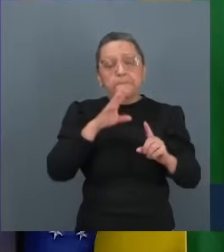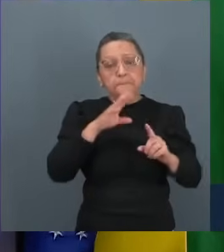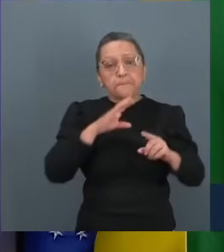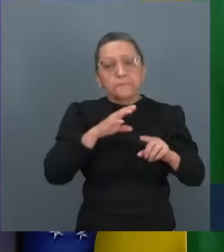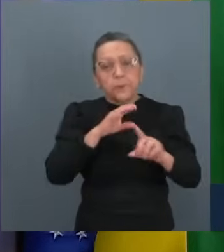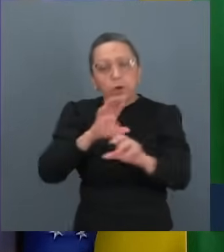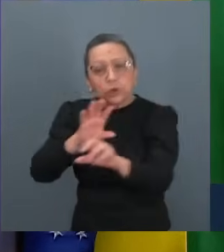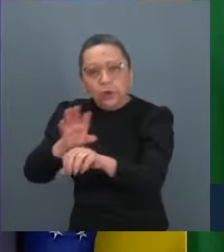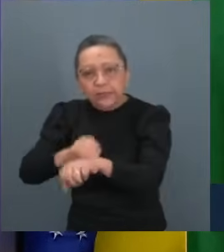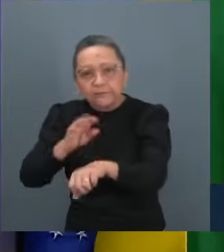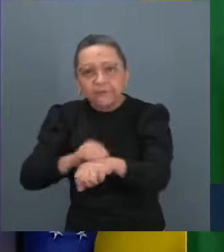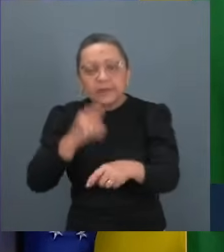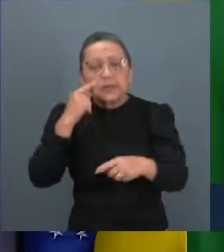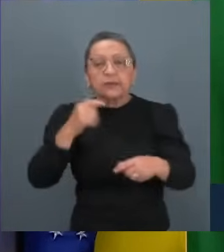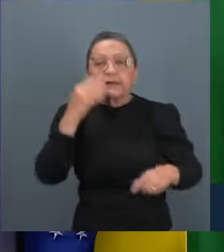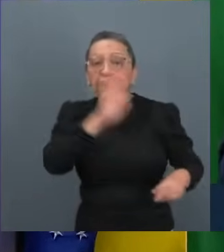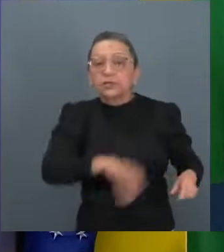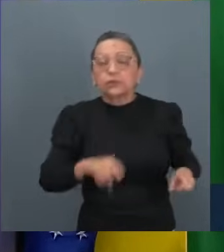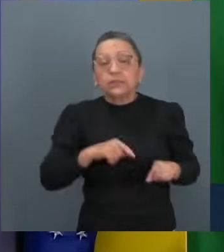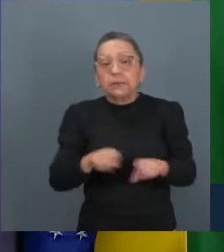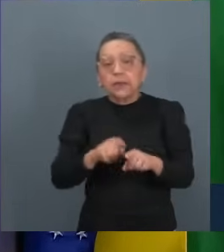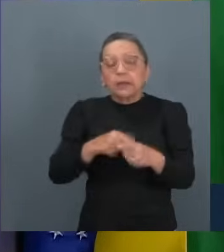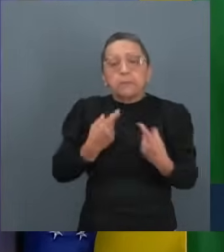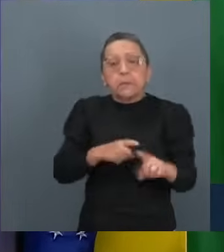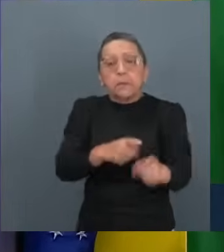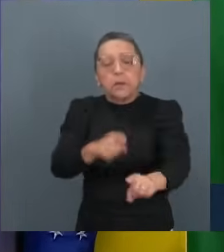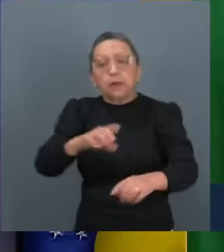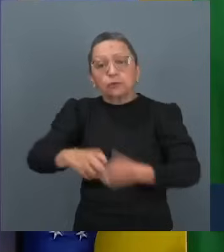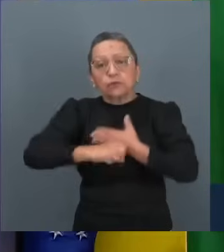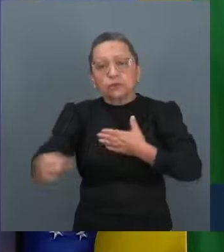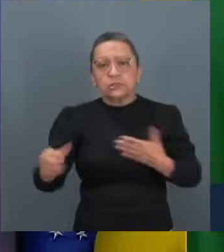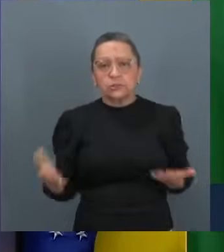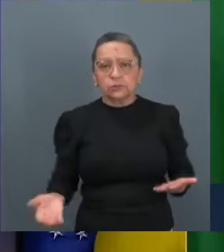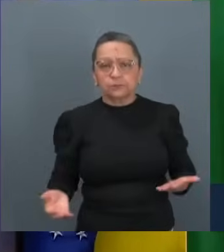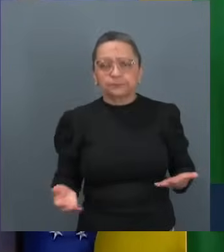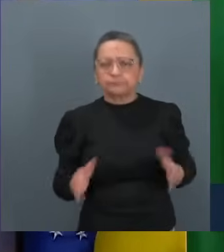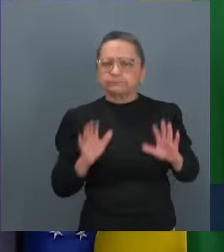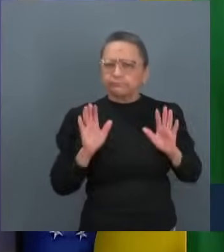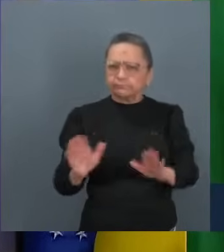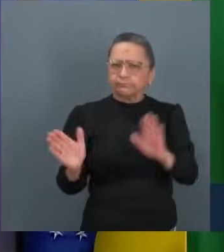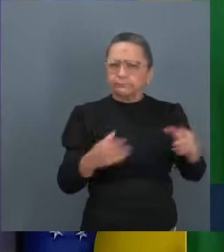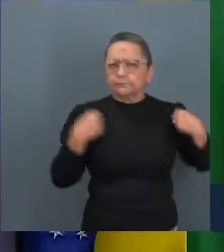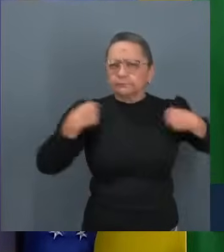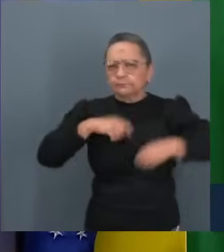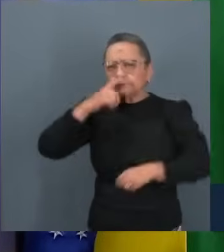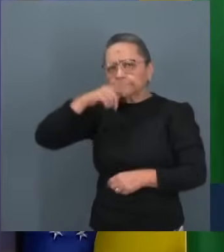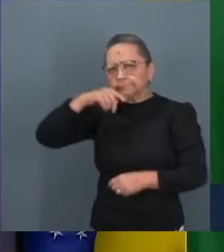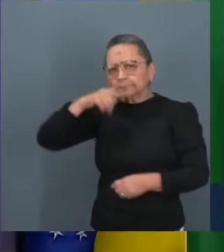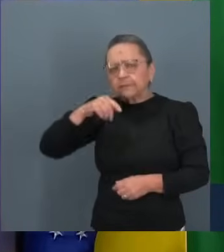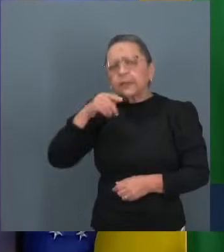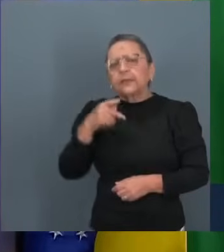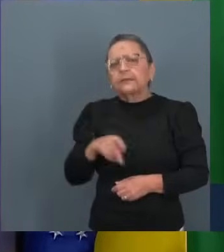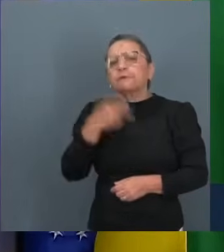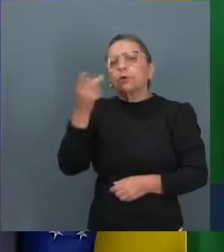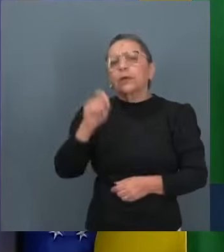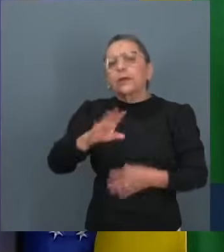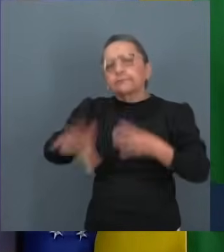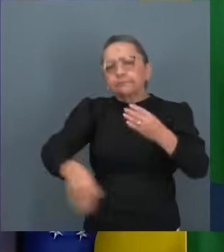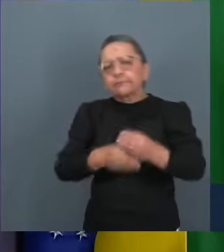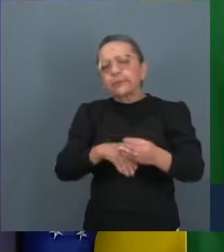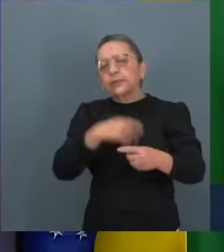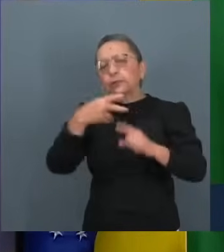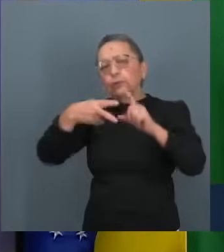e incitação ao suicídio, que é uma pandemia do momento, ok. Mas Gilmar Mendes fez questão de acrescentar